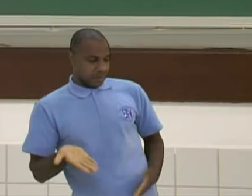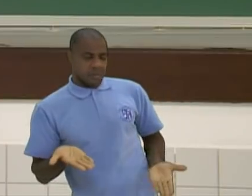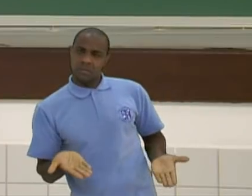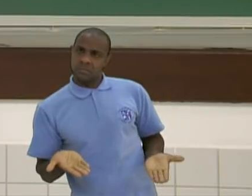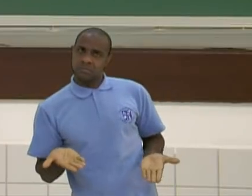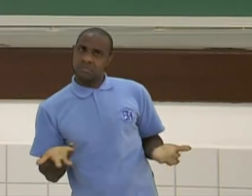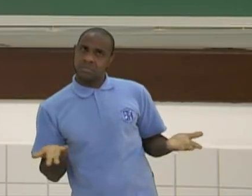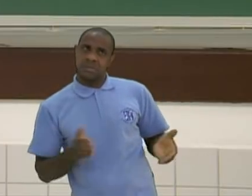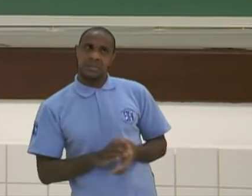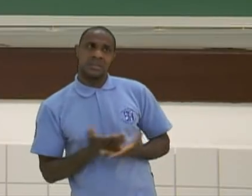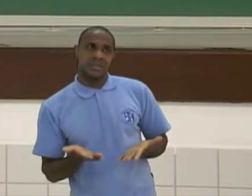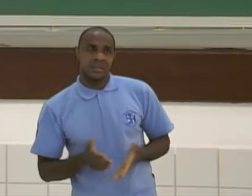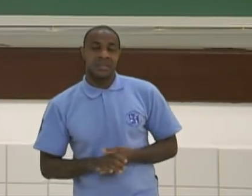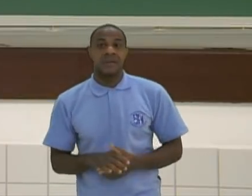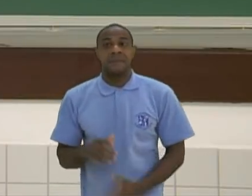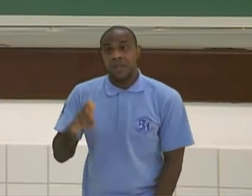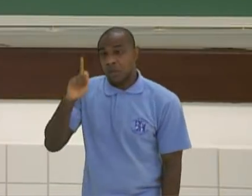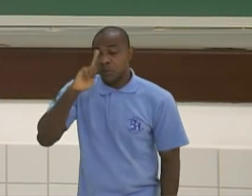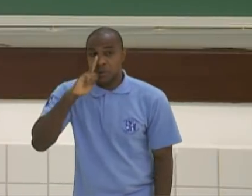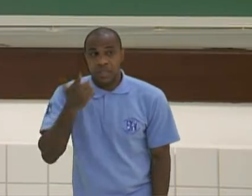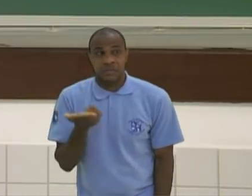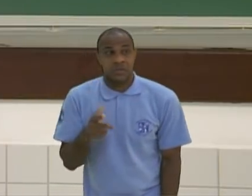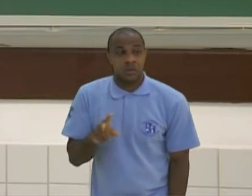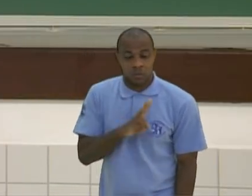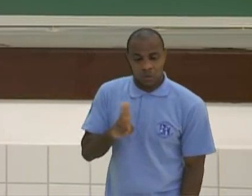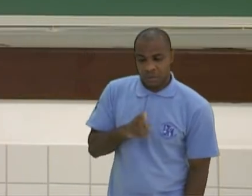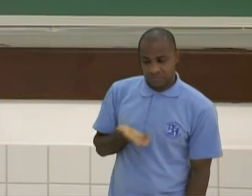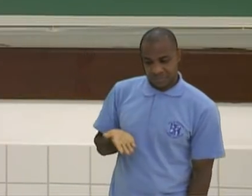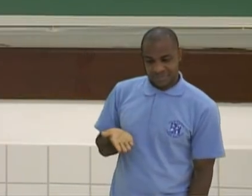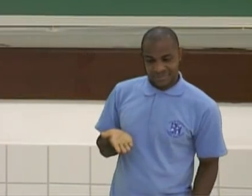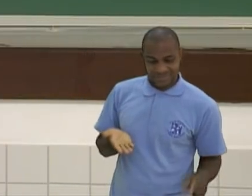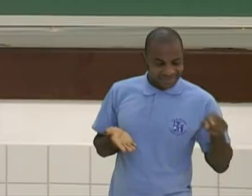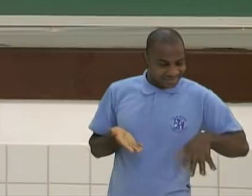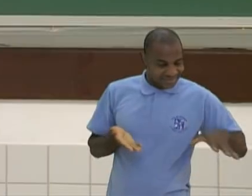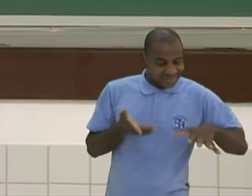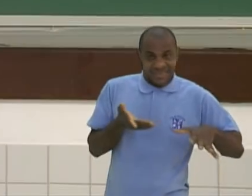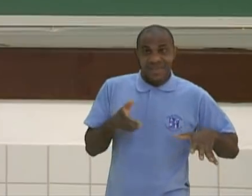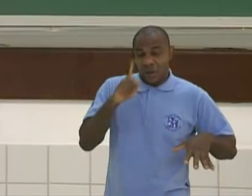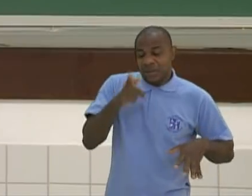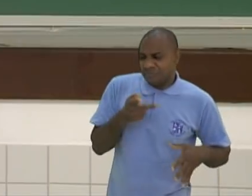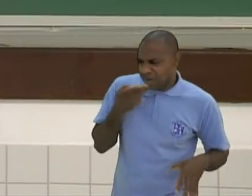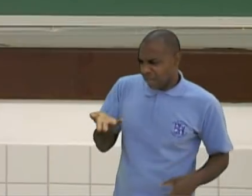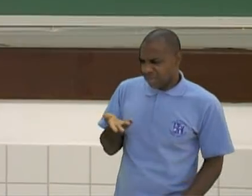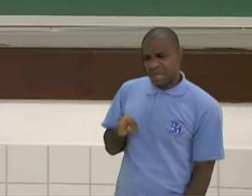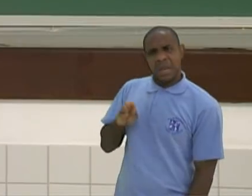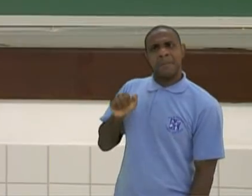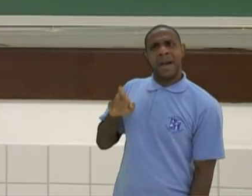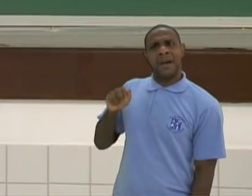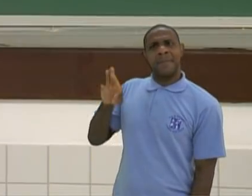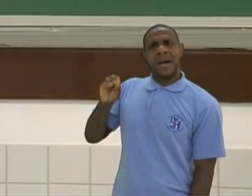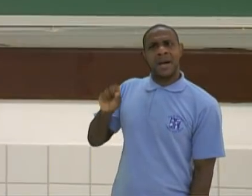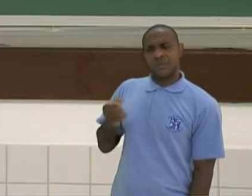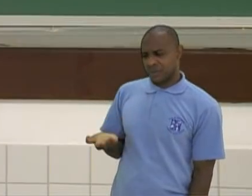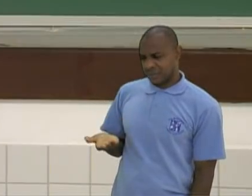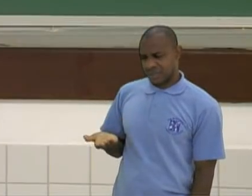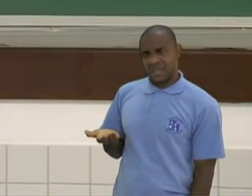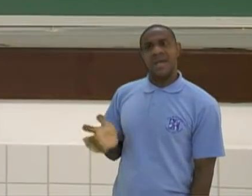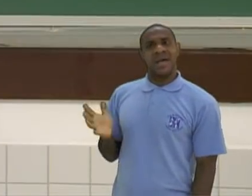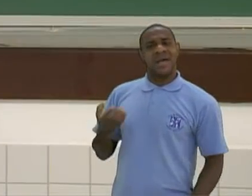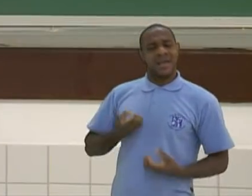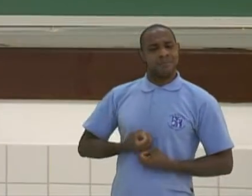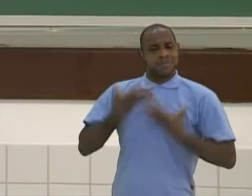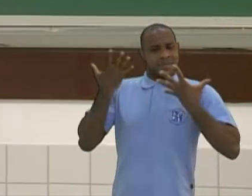origem grega e os gregos chamavam os romanos de bárbaros. Esses bárbaros romanos vindo para cá, porque era uma expressão dada a